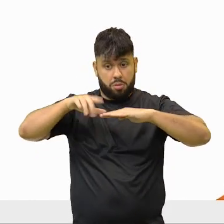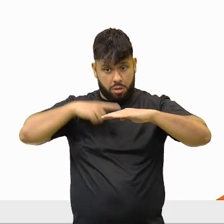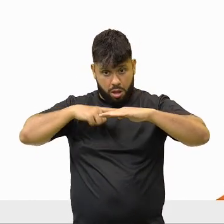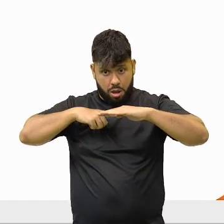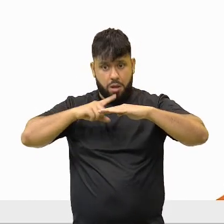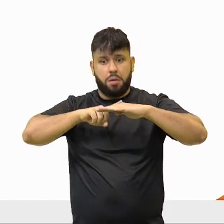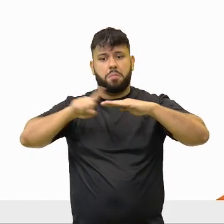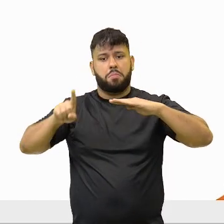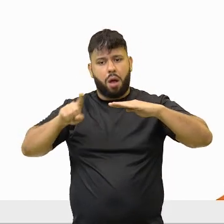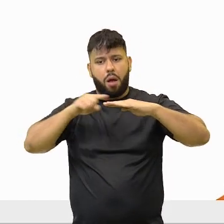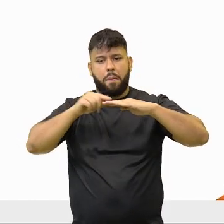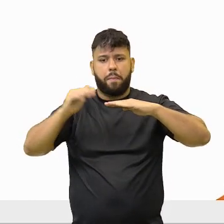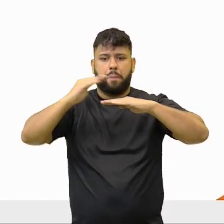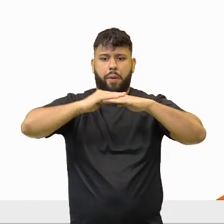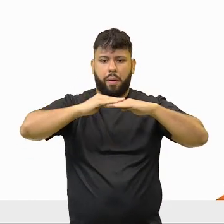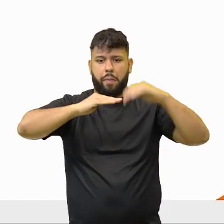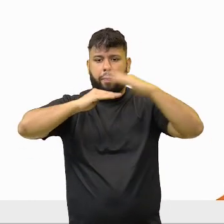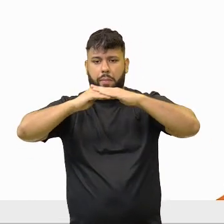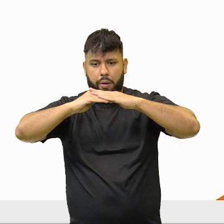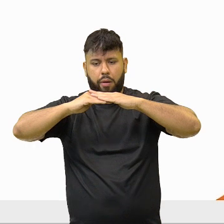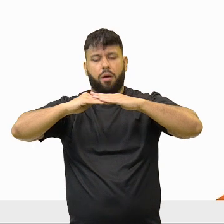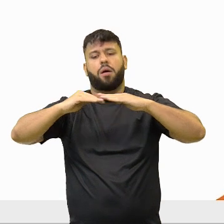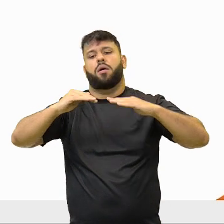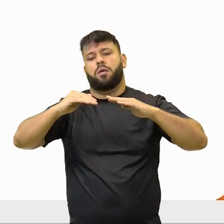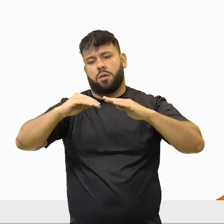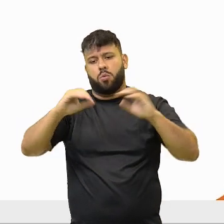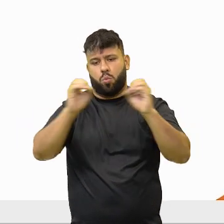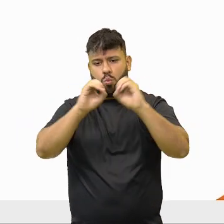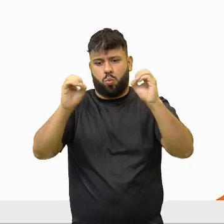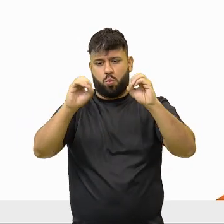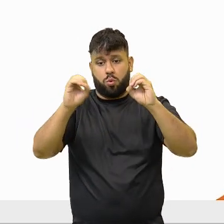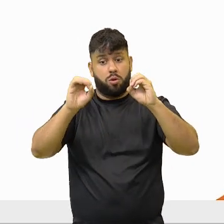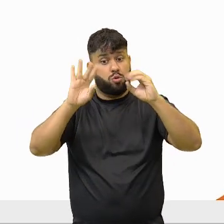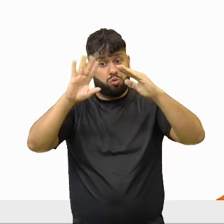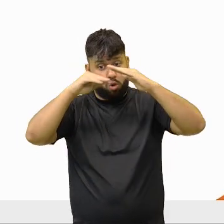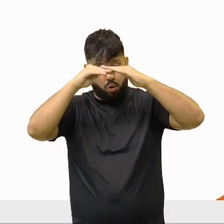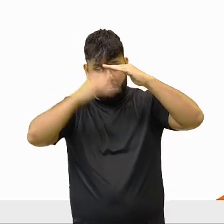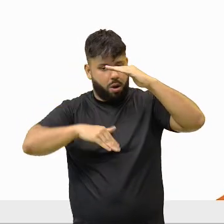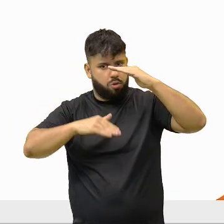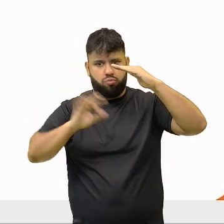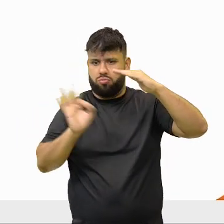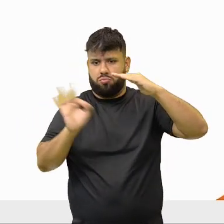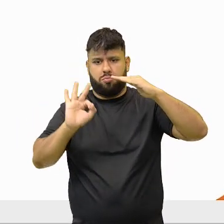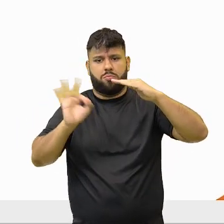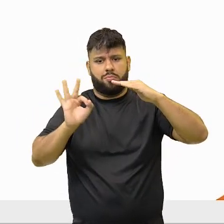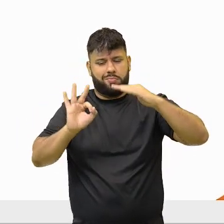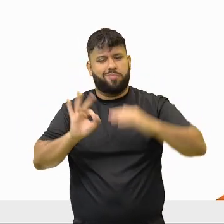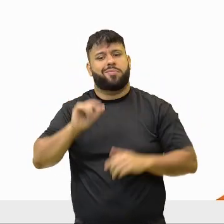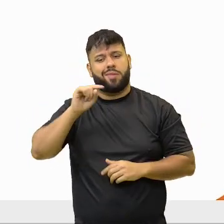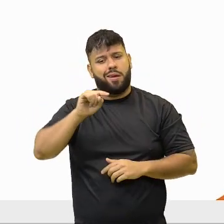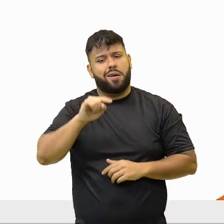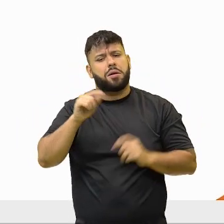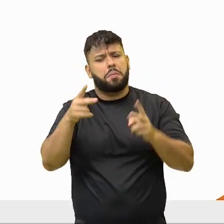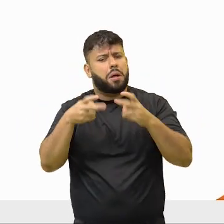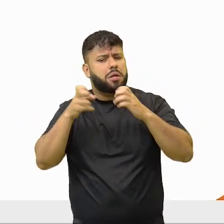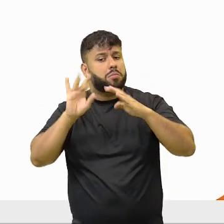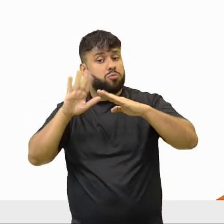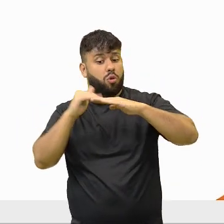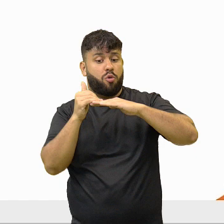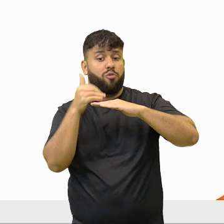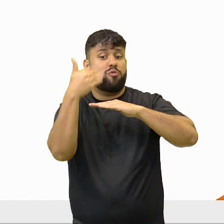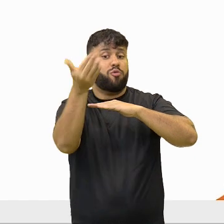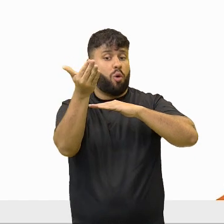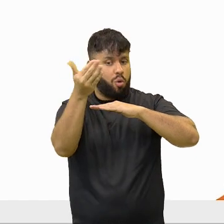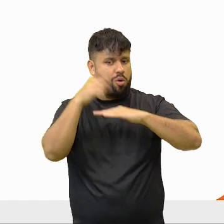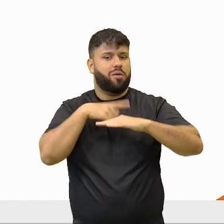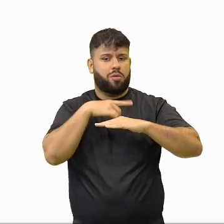se superpõem e acabam se anulando. De tal modo que o que vai aparecer a partir de agora não é o campo dentro, e sim o campo do lado